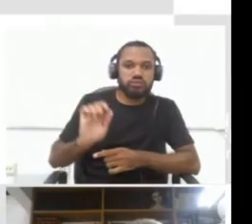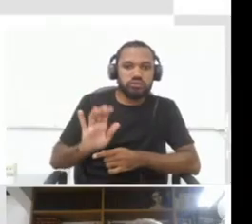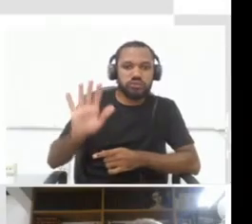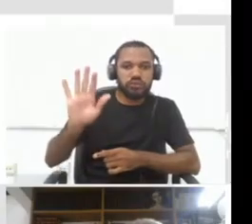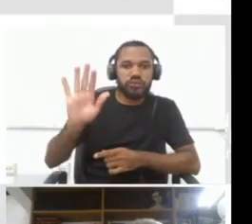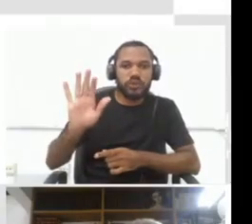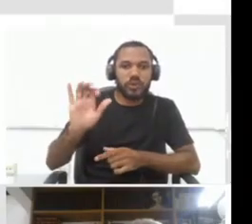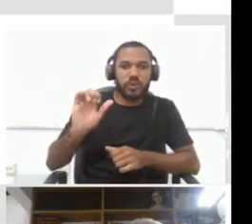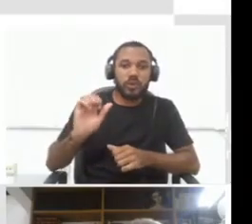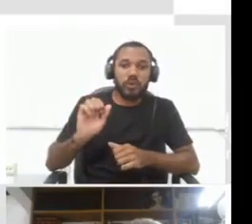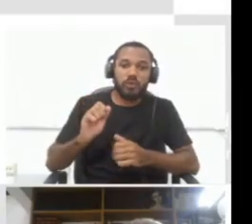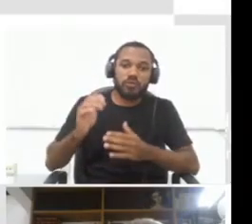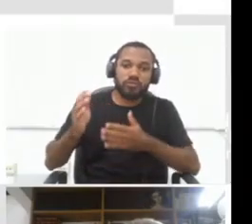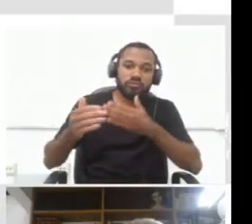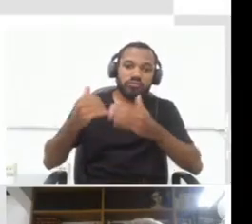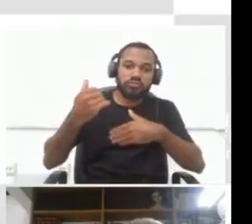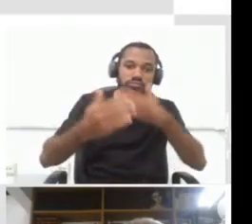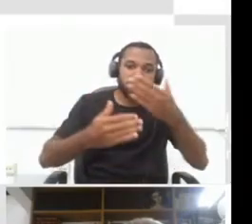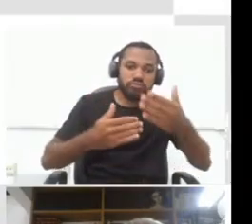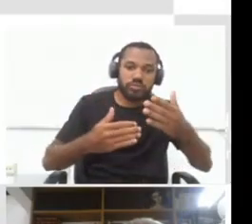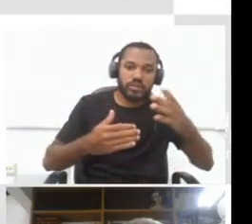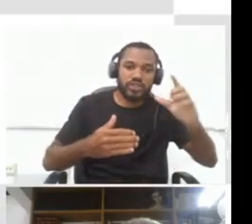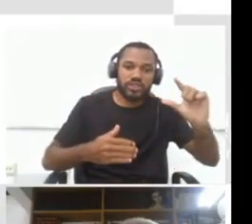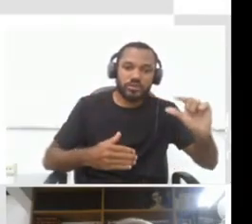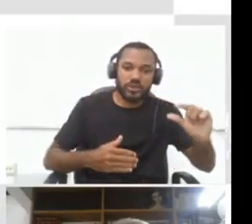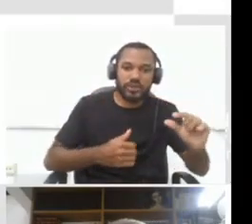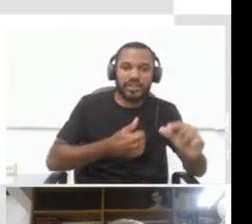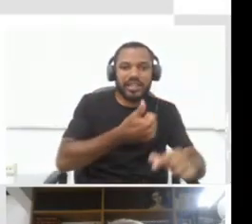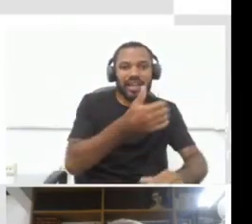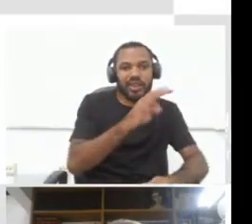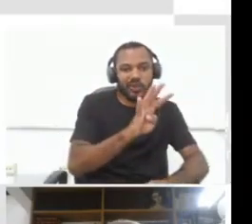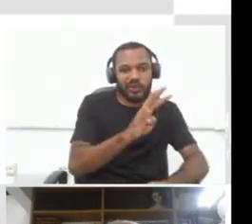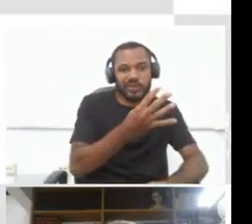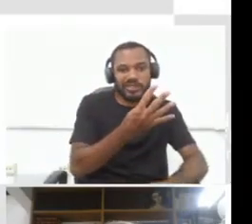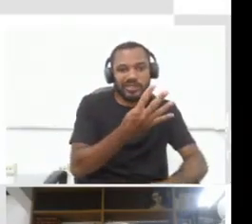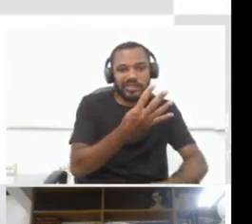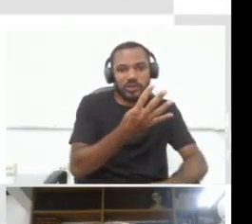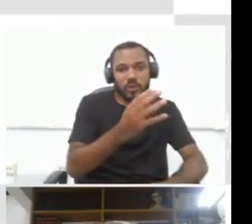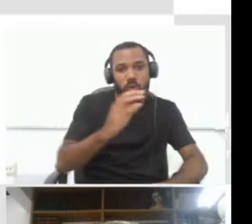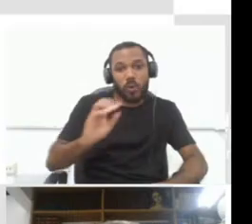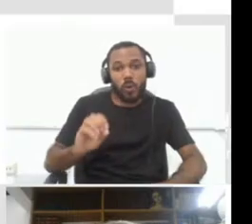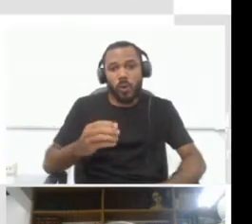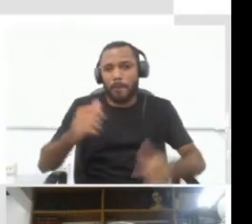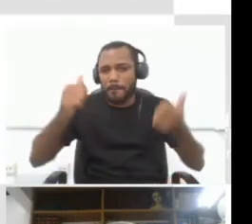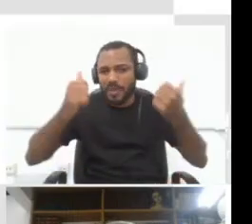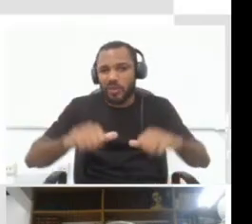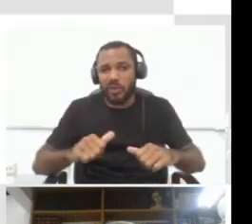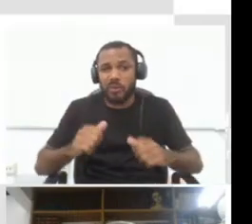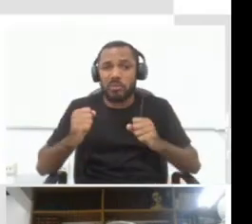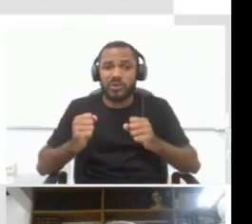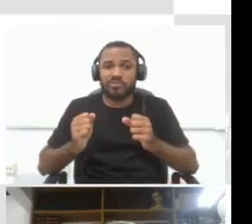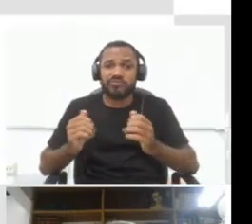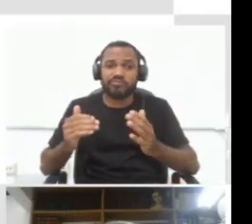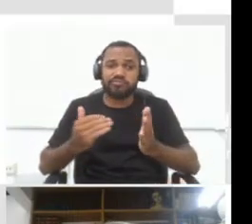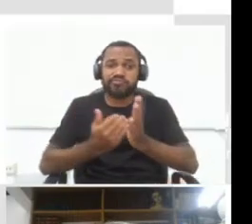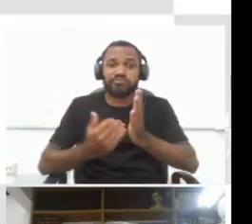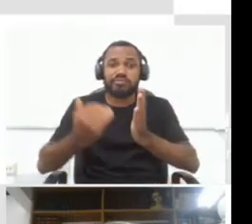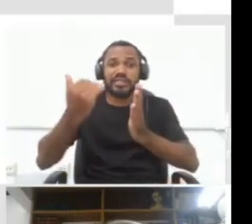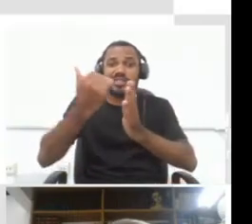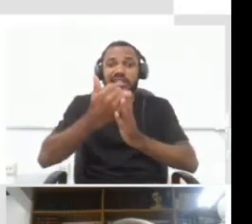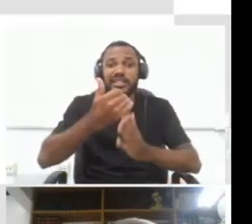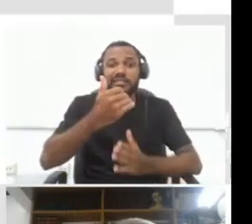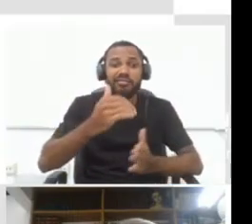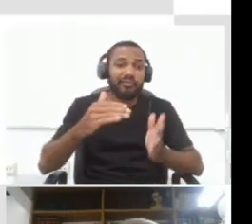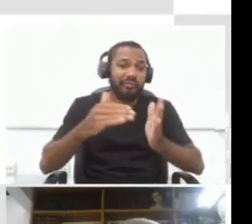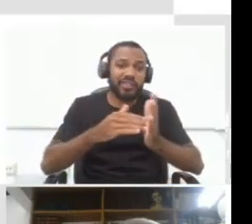para alguma coisa da ordem de 14, se na melhor das hipóteses, ou nós vamos aumentar para mais de 18 bilhões